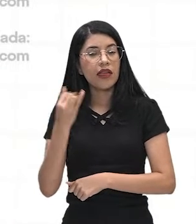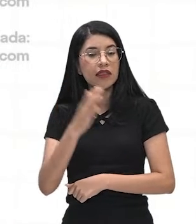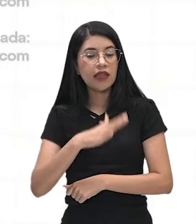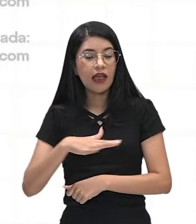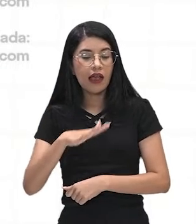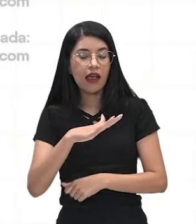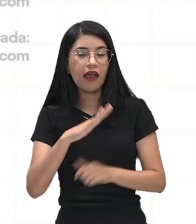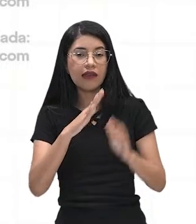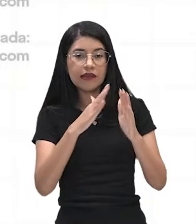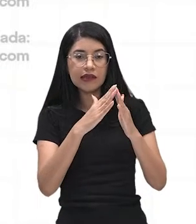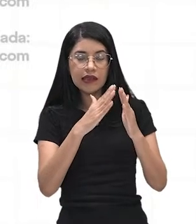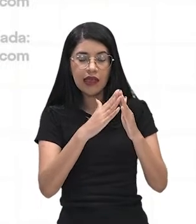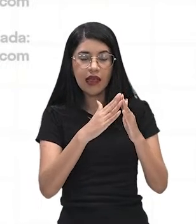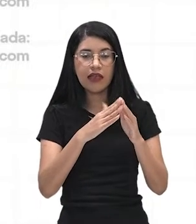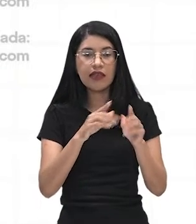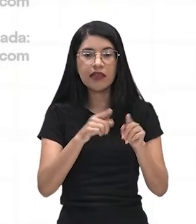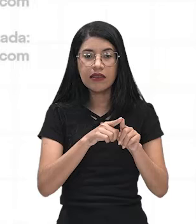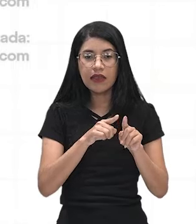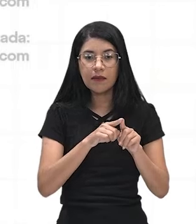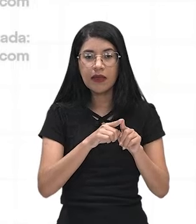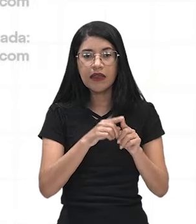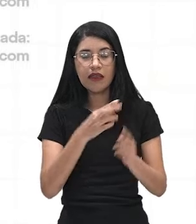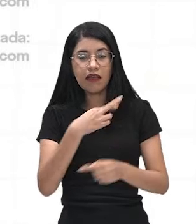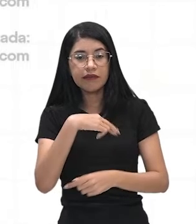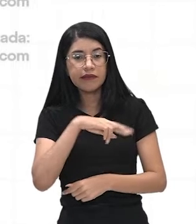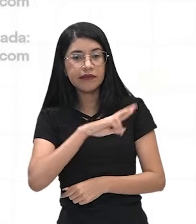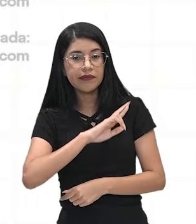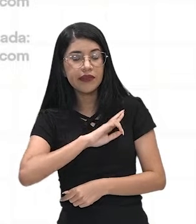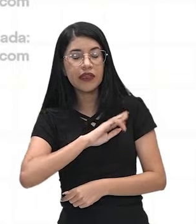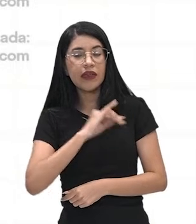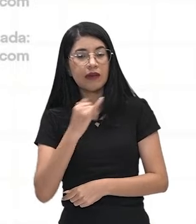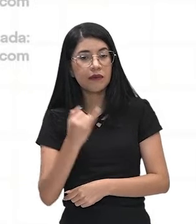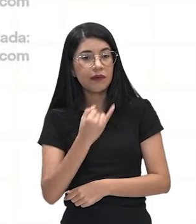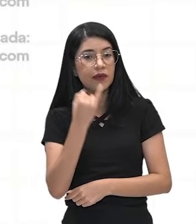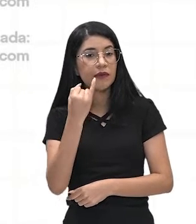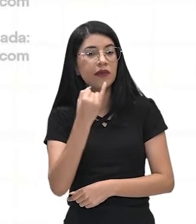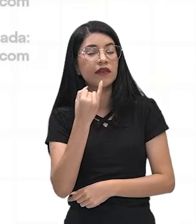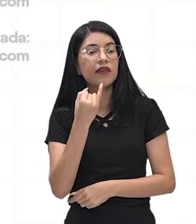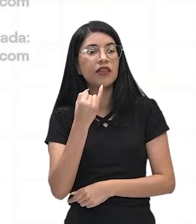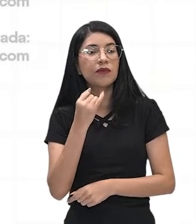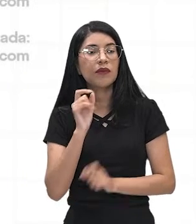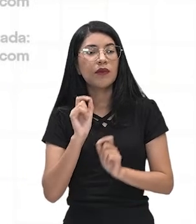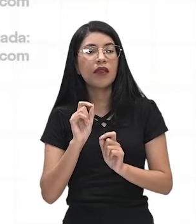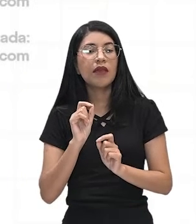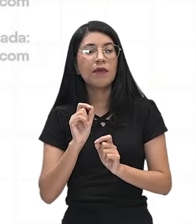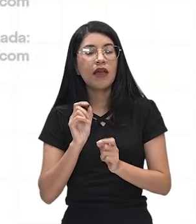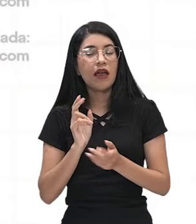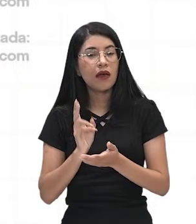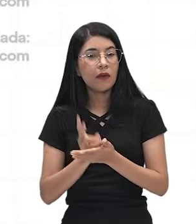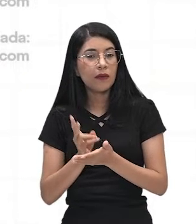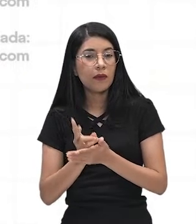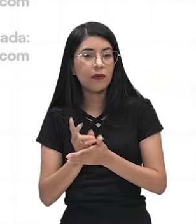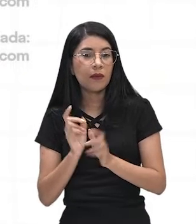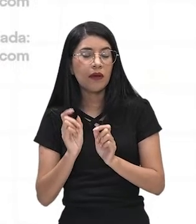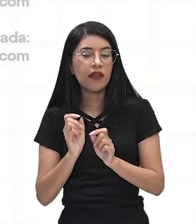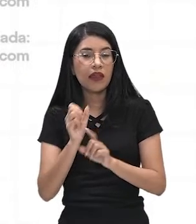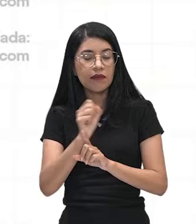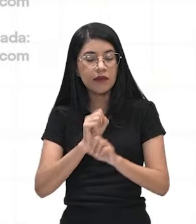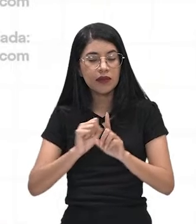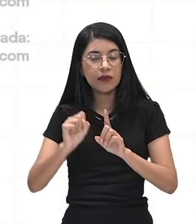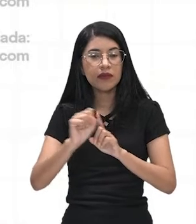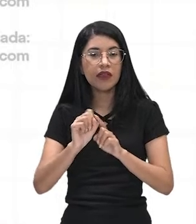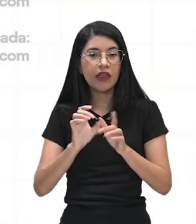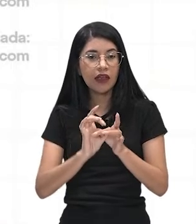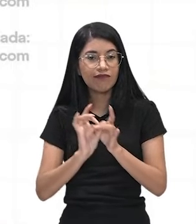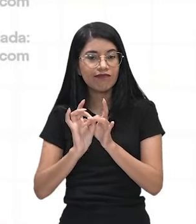e religiosa. Seu papel era fundamental para a estabilidade e coesão da sociedade